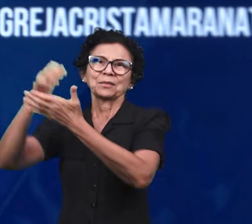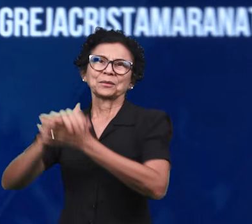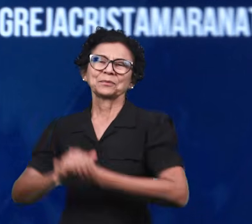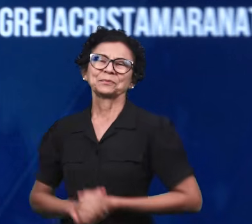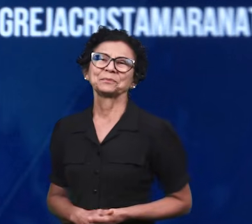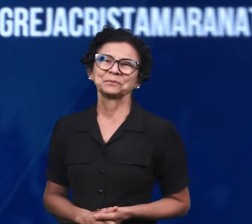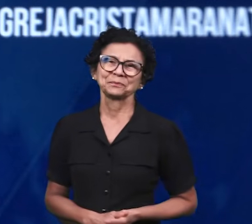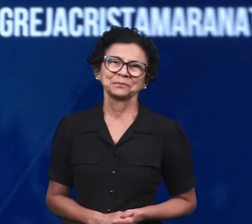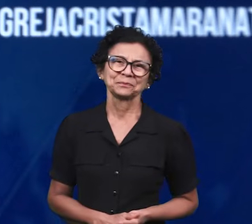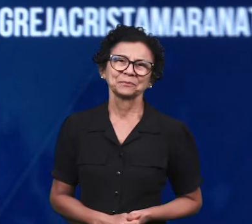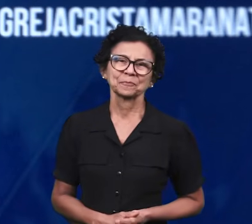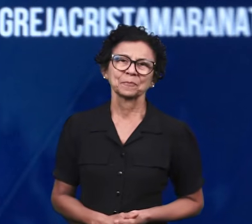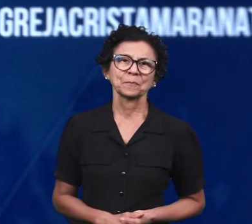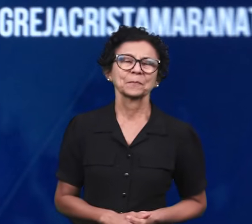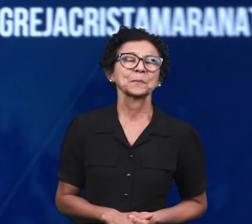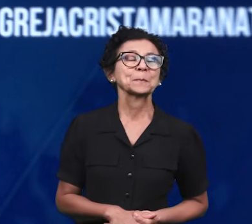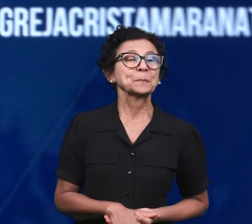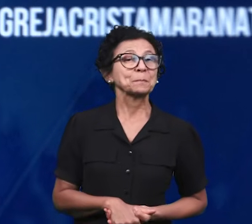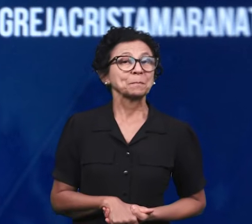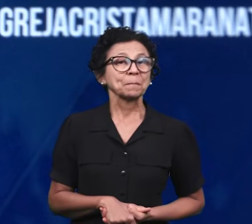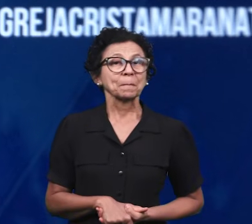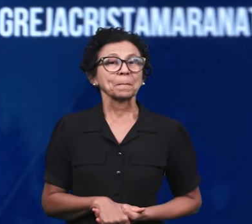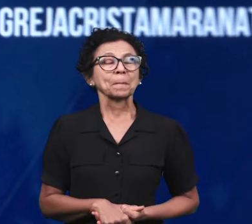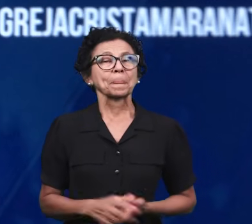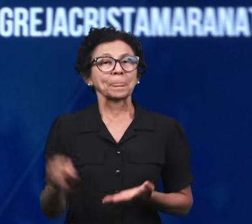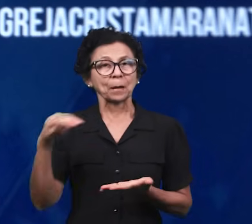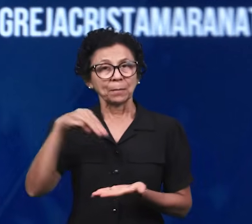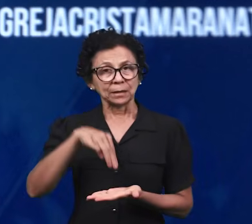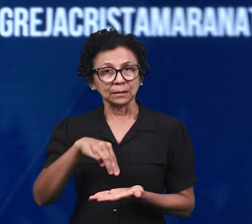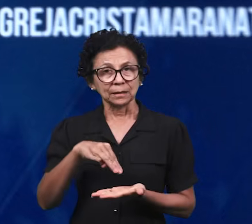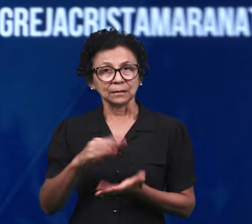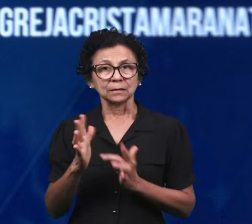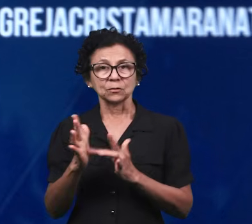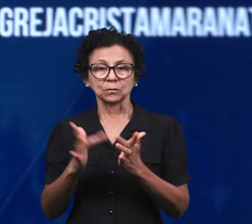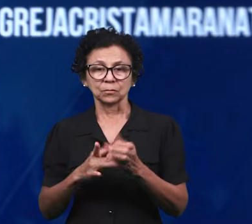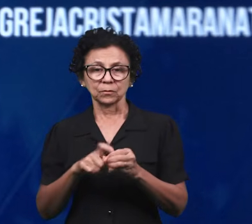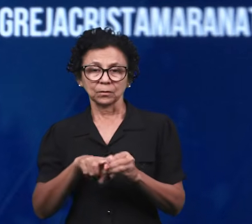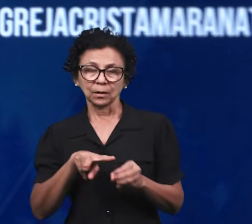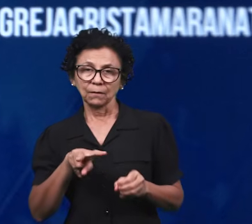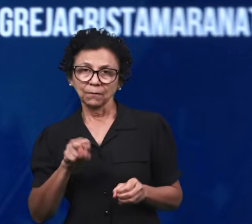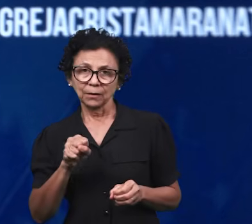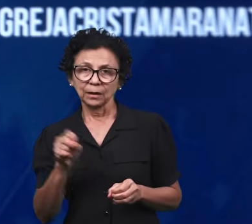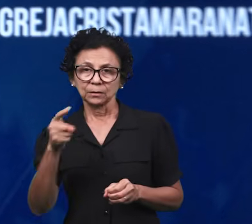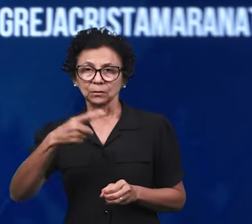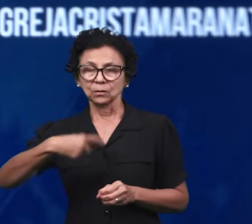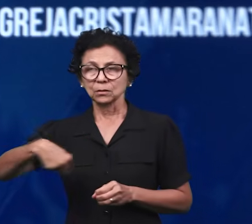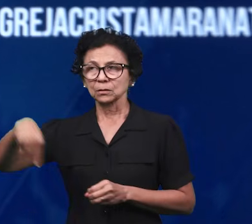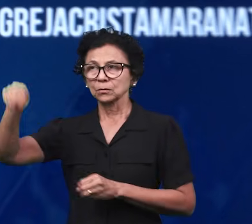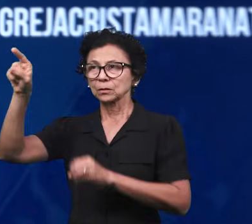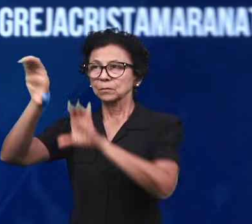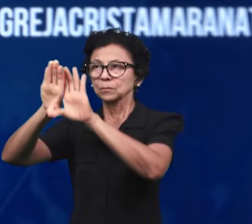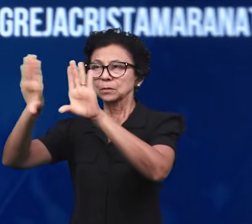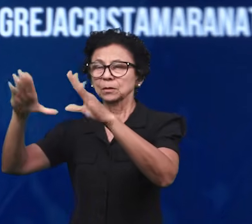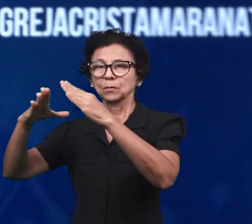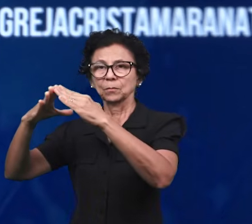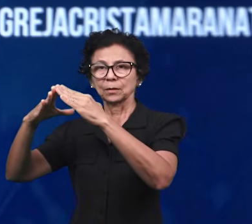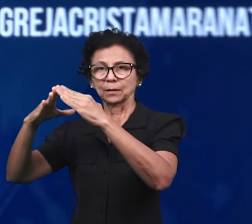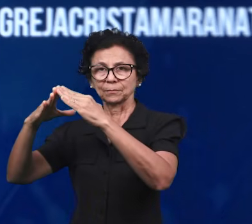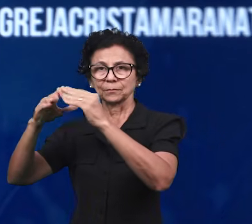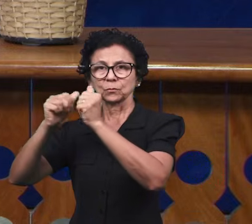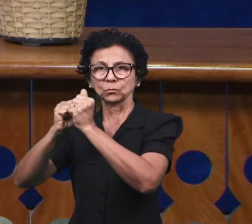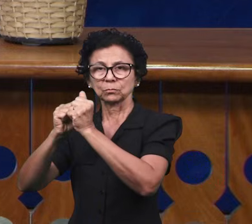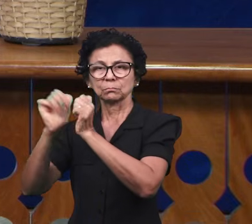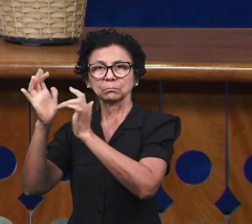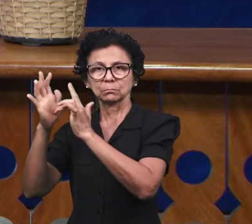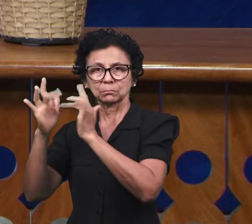mesmo clamor da igreja. Maranata, ora vem, Senhor Jesus. Nós queremos morar na eternidade com o Senhor. Então vejam, essa